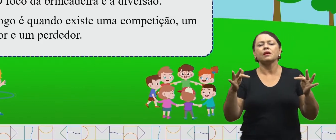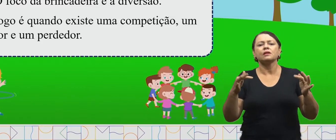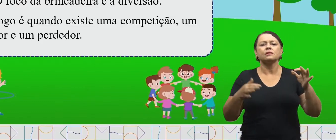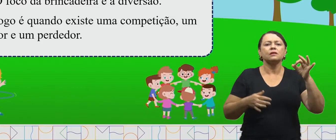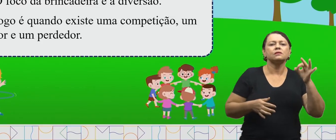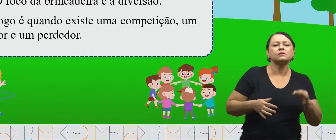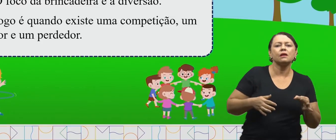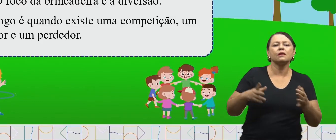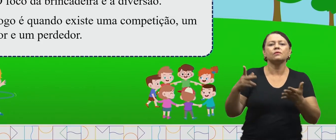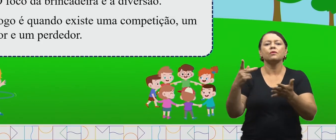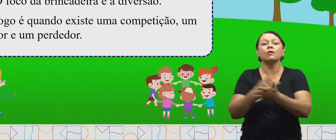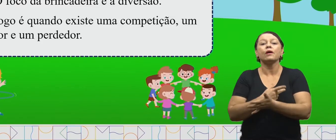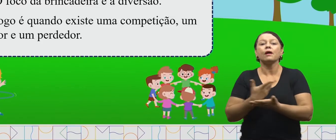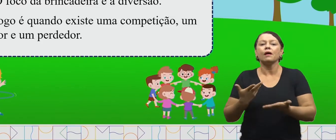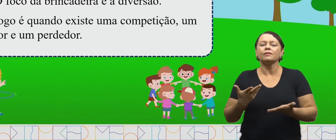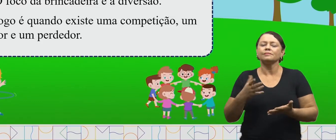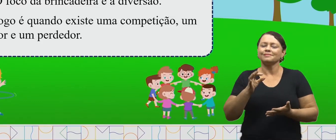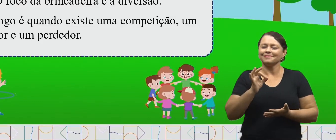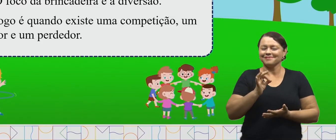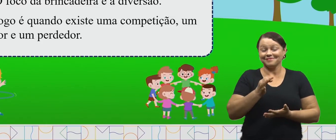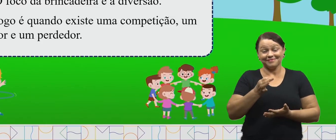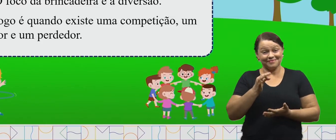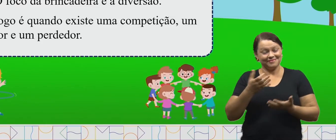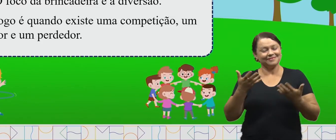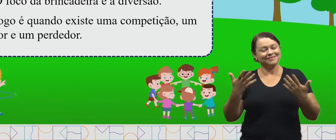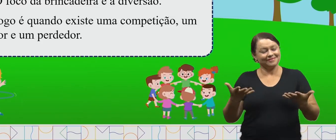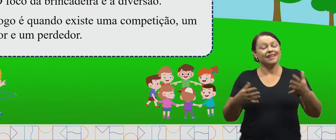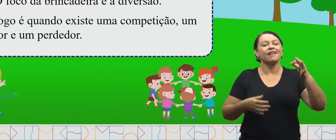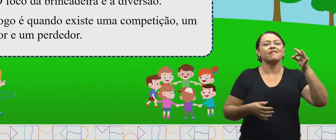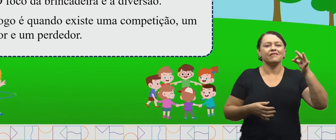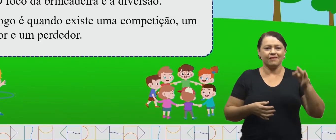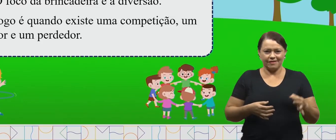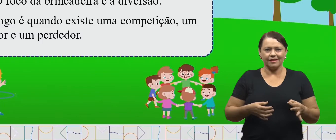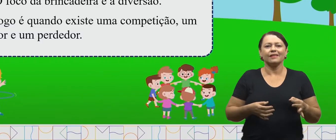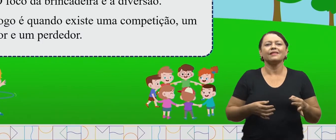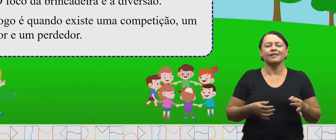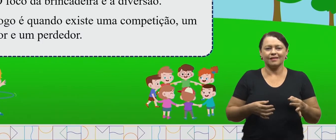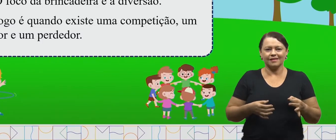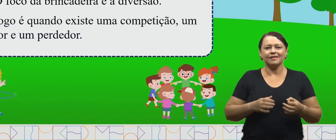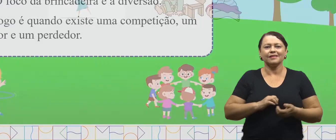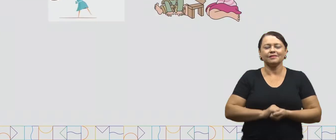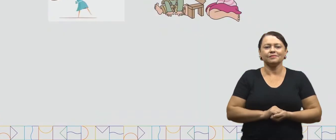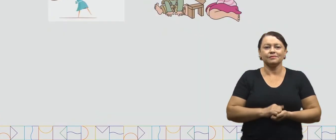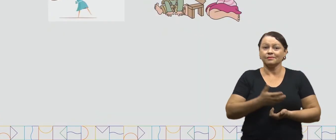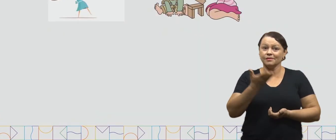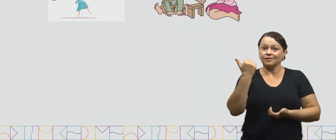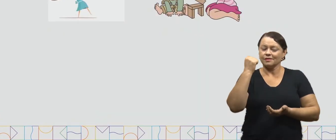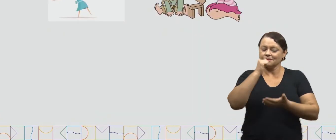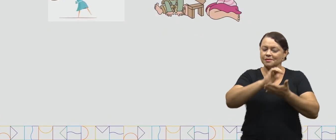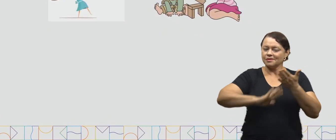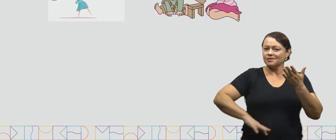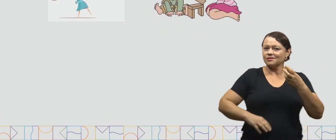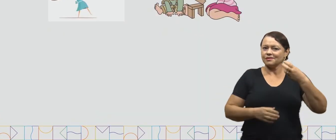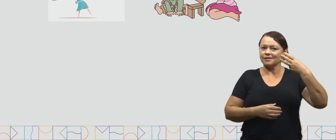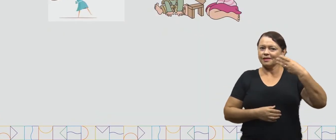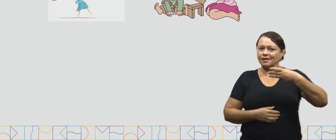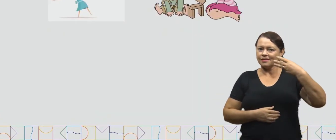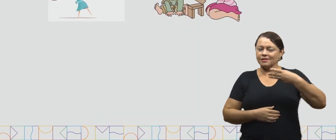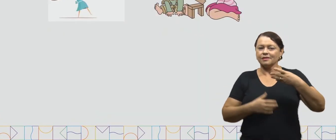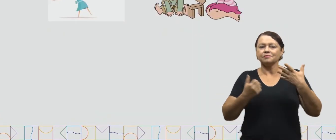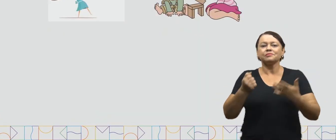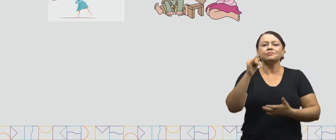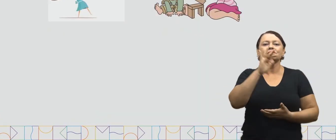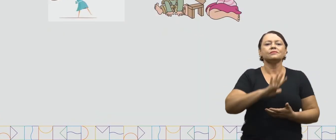falsa? Exatamente, ela é verdadeira. Vamos para a atividade 3. Qual das imagens